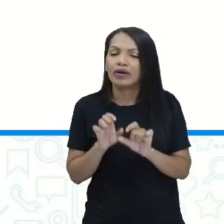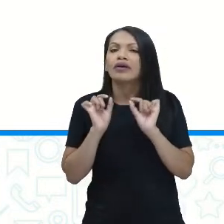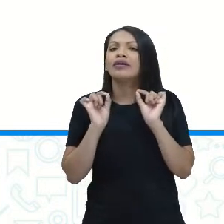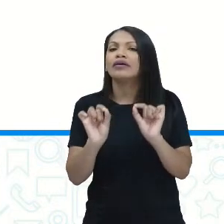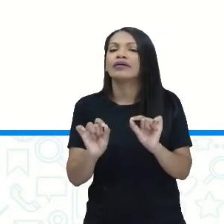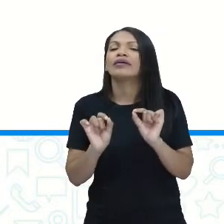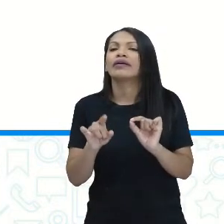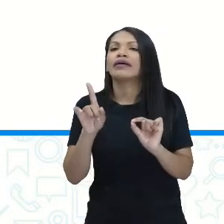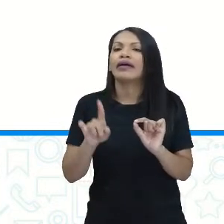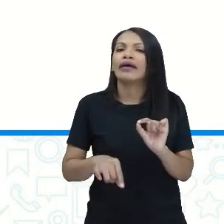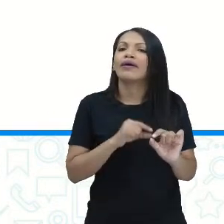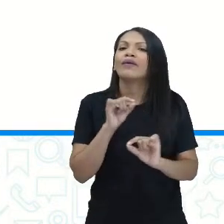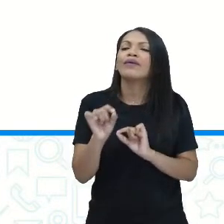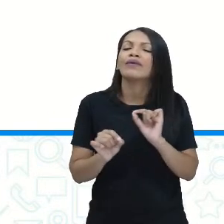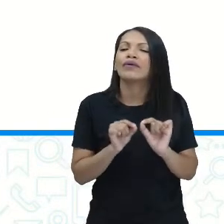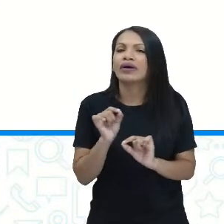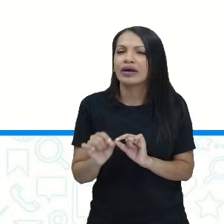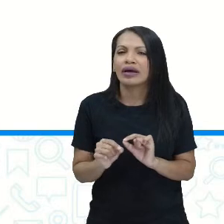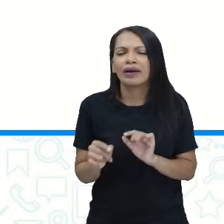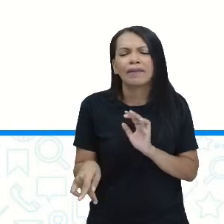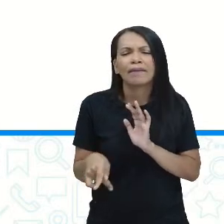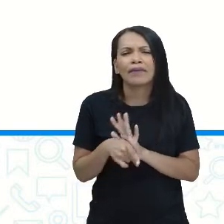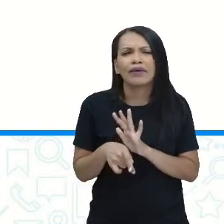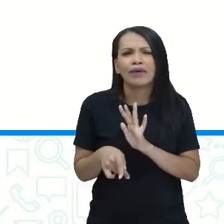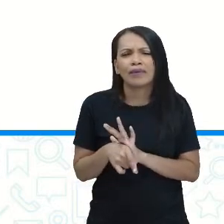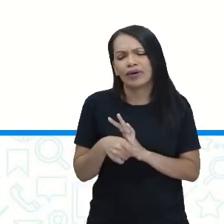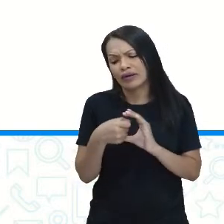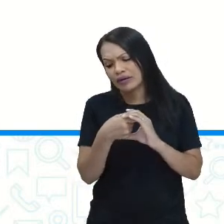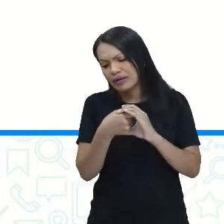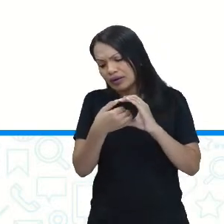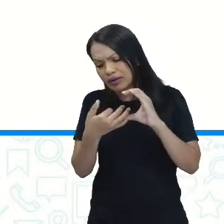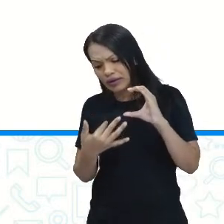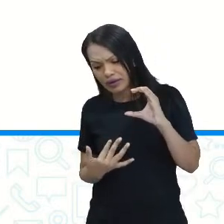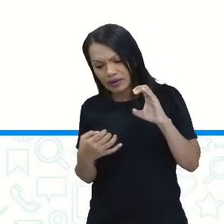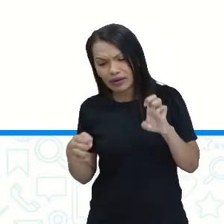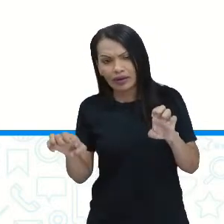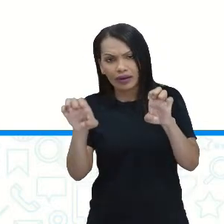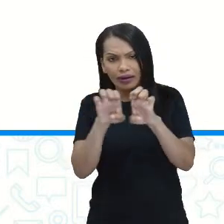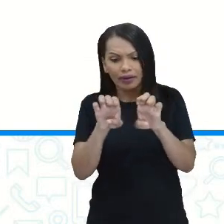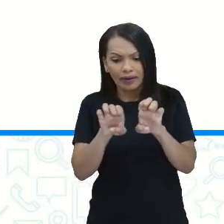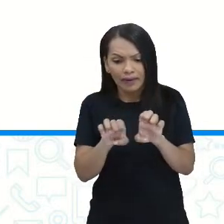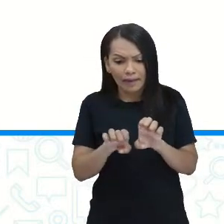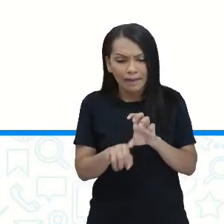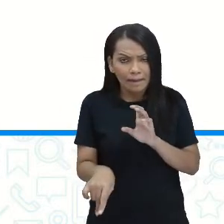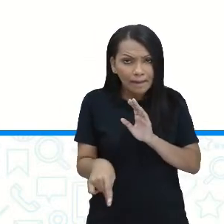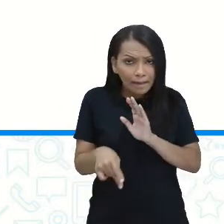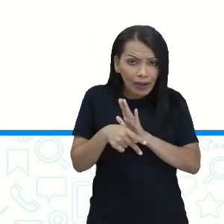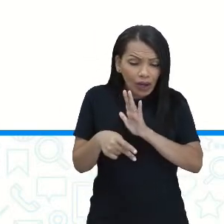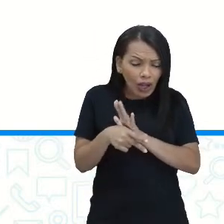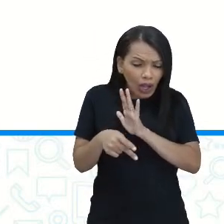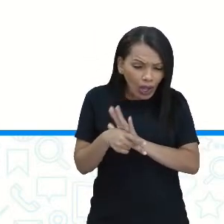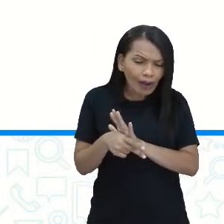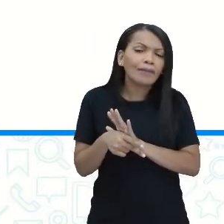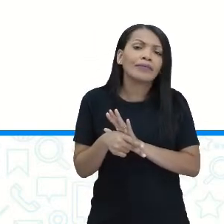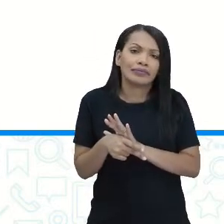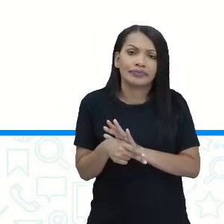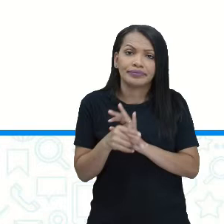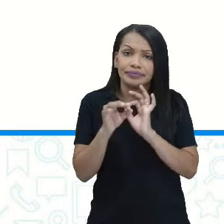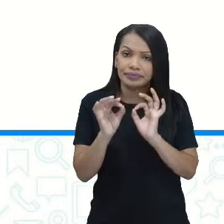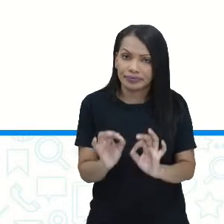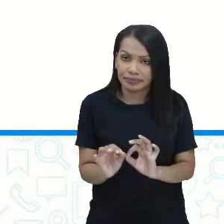é bem dela, tá? É uma estrutura específica desse gênero